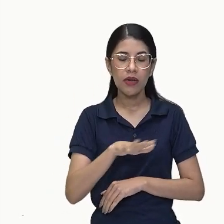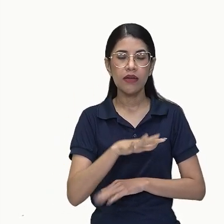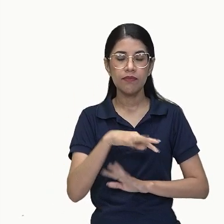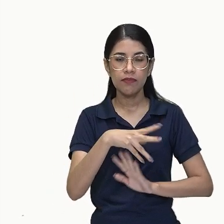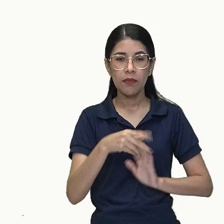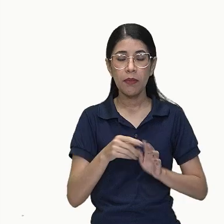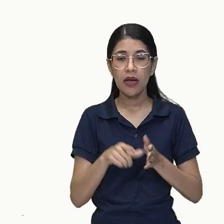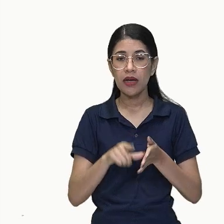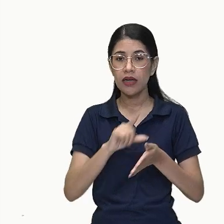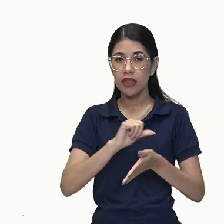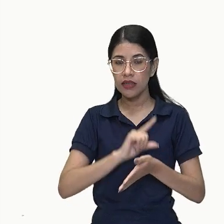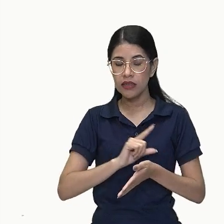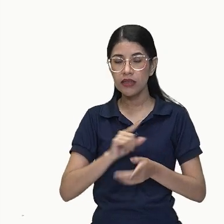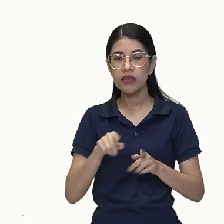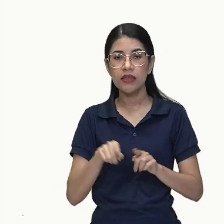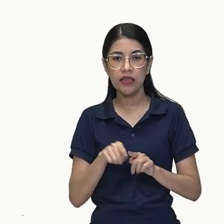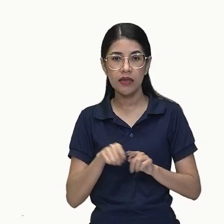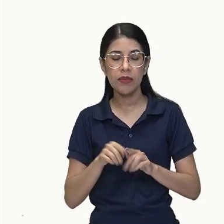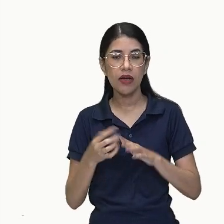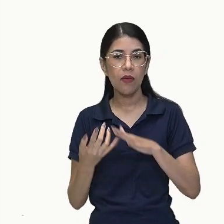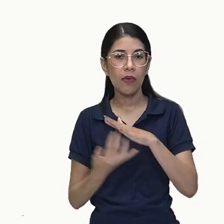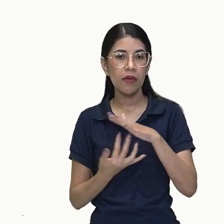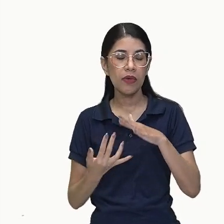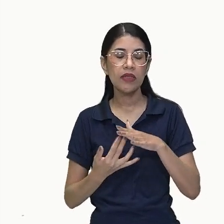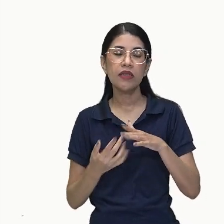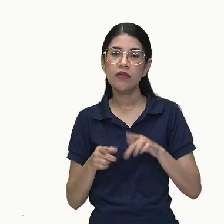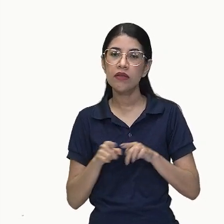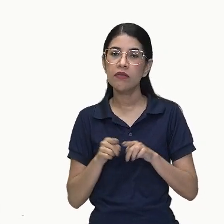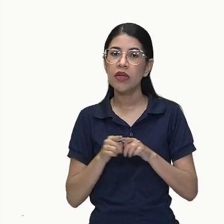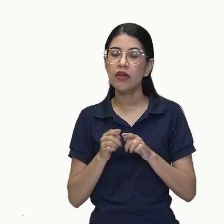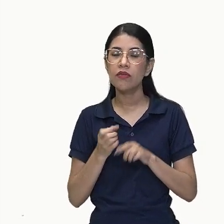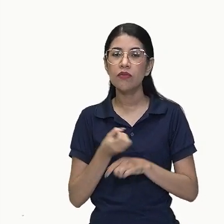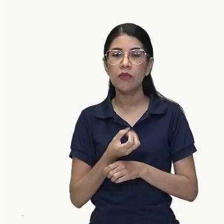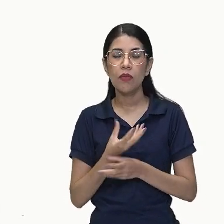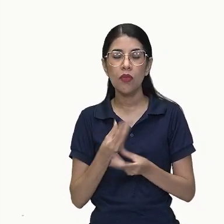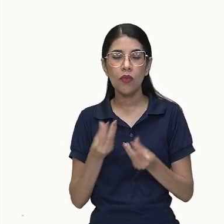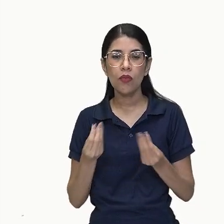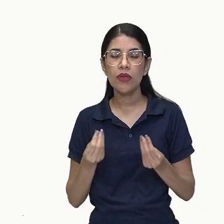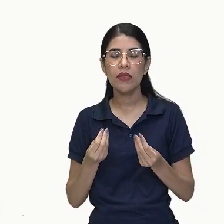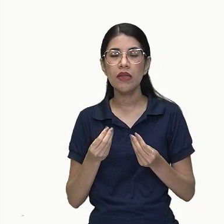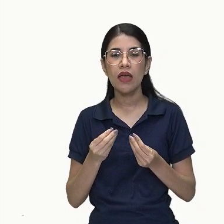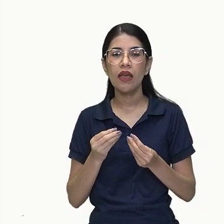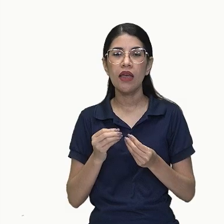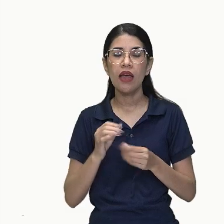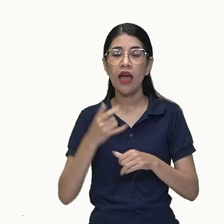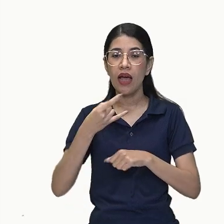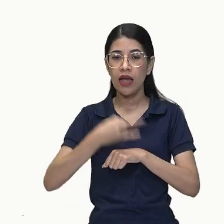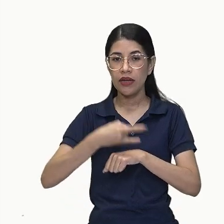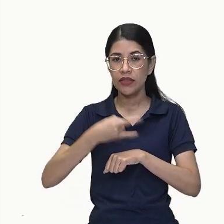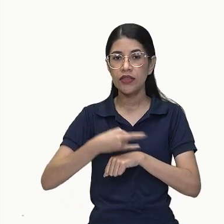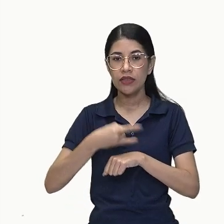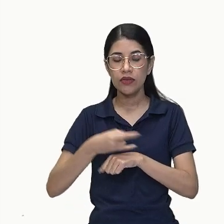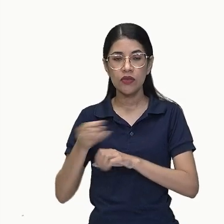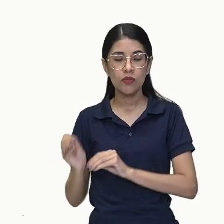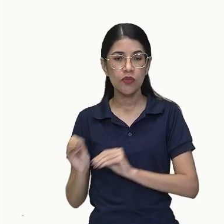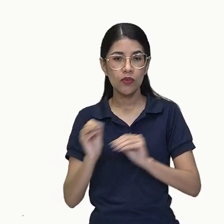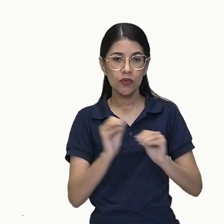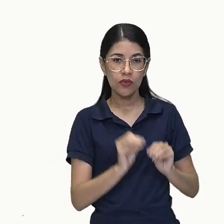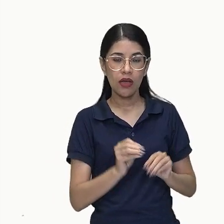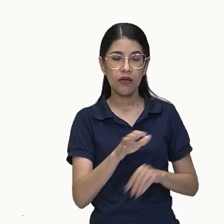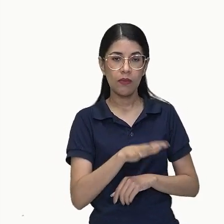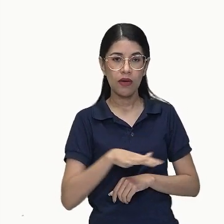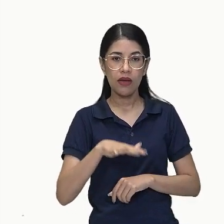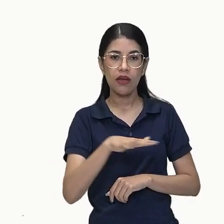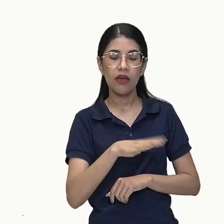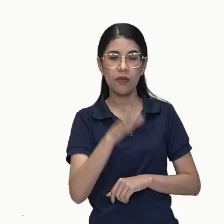houve uma migração forte também de haitianos, né? Então nós tivemos aí duas ondas de migração